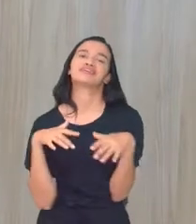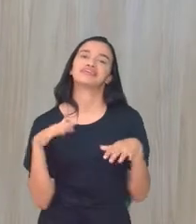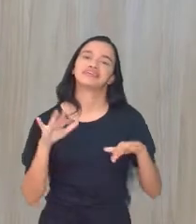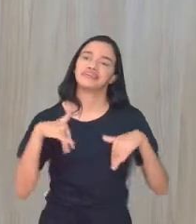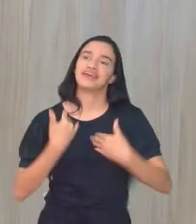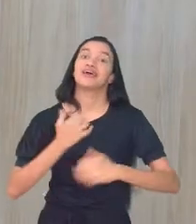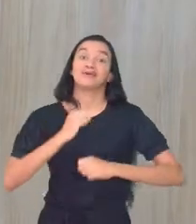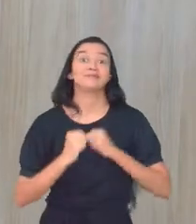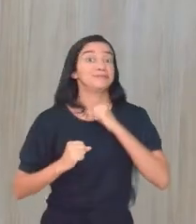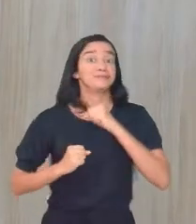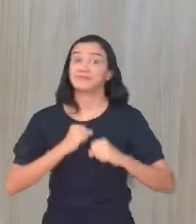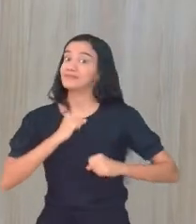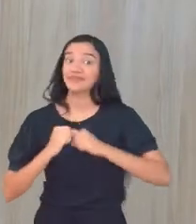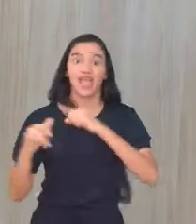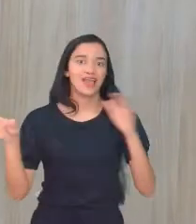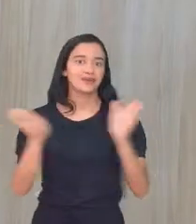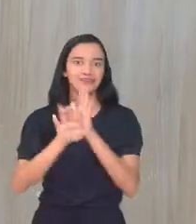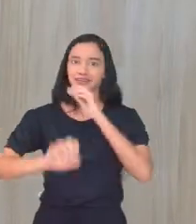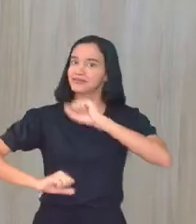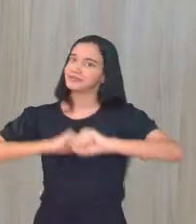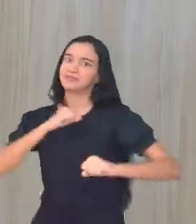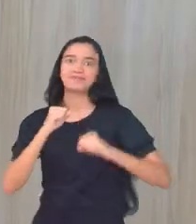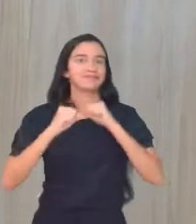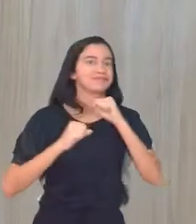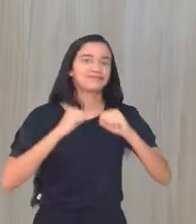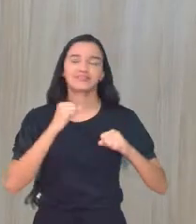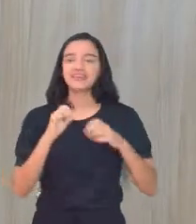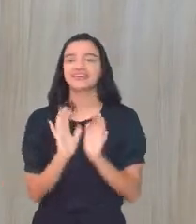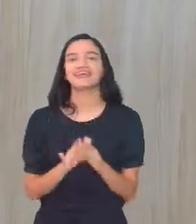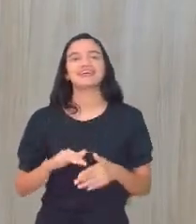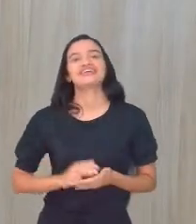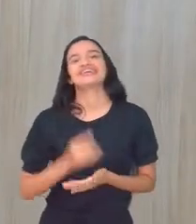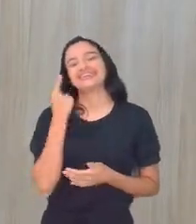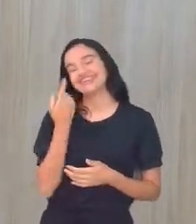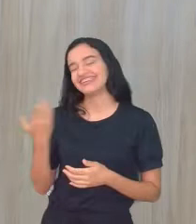do dia, já foi? Cheguei, ó, malhando aqui, só no...